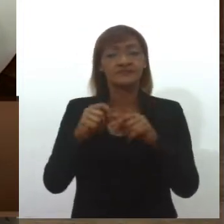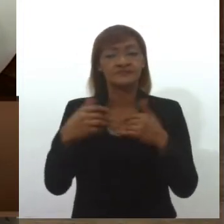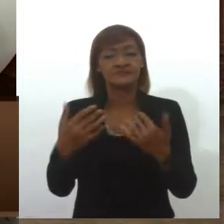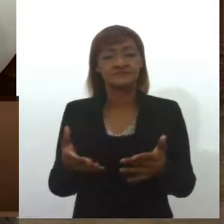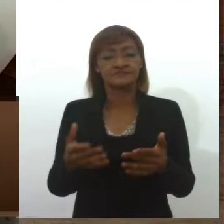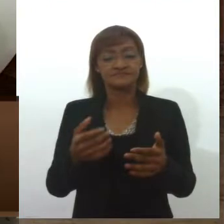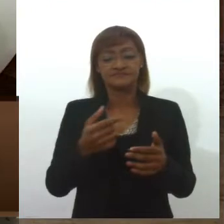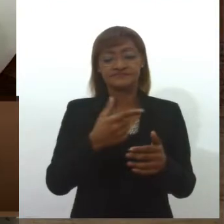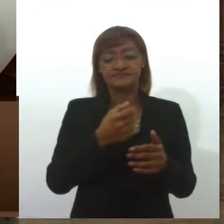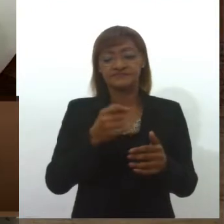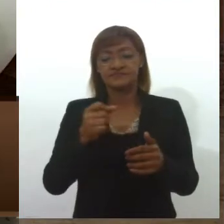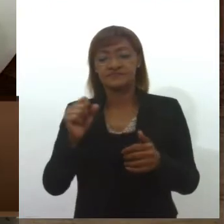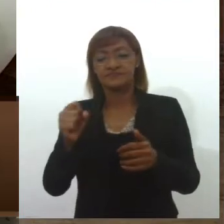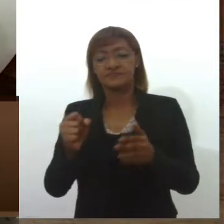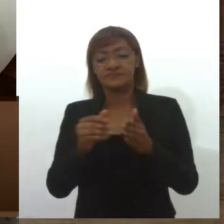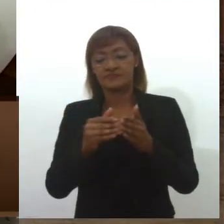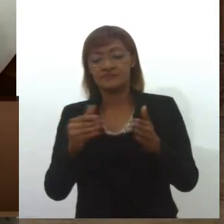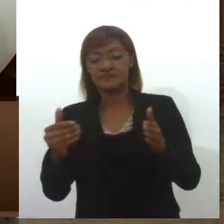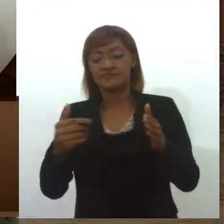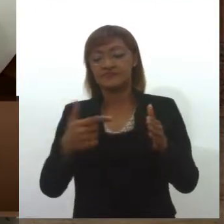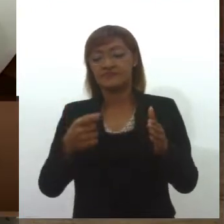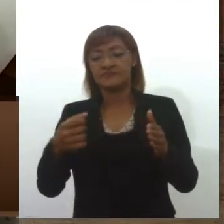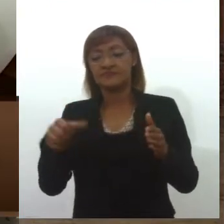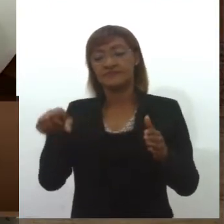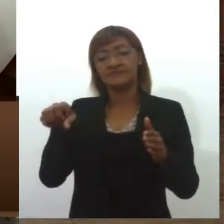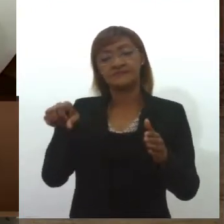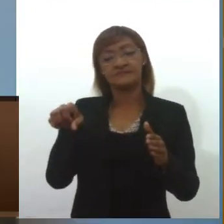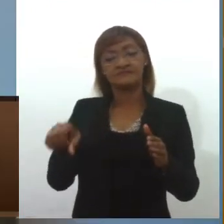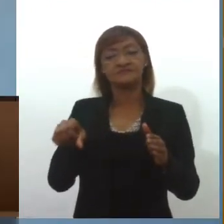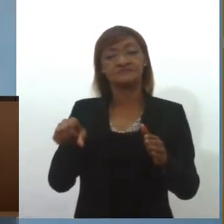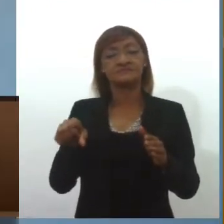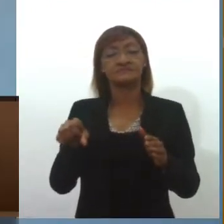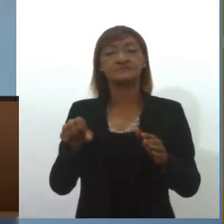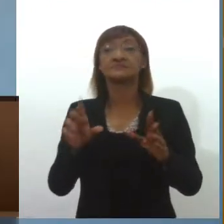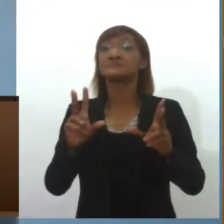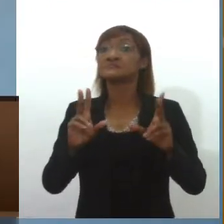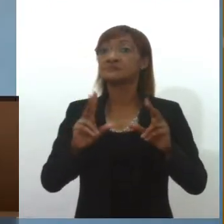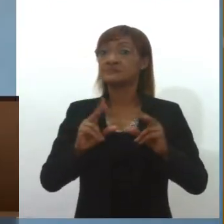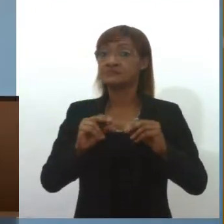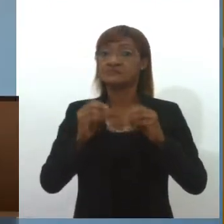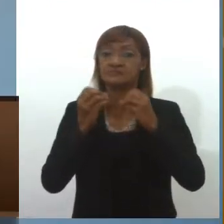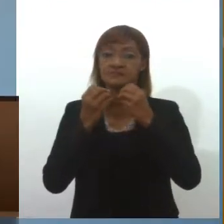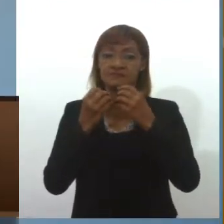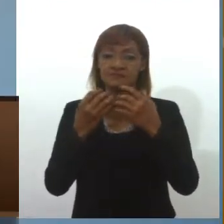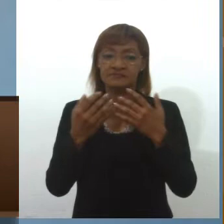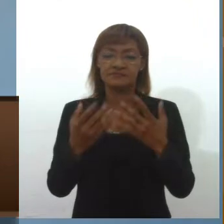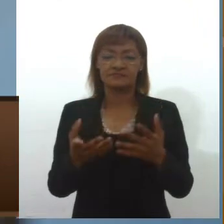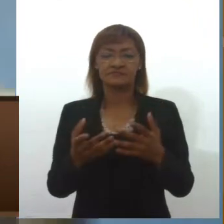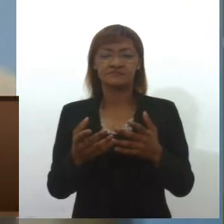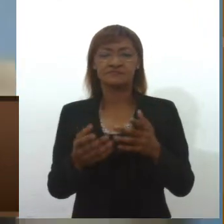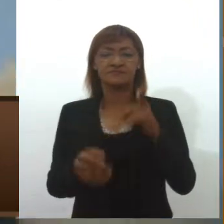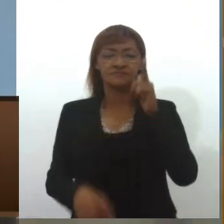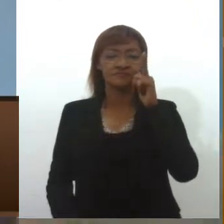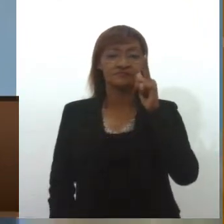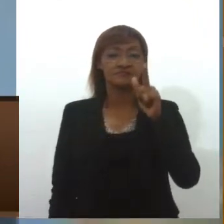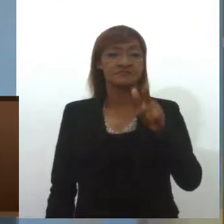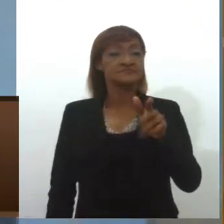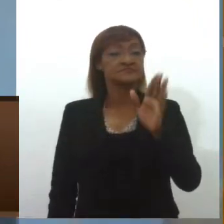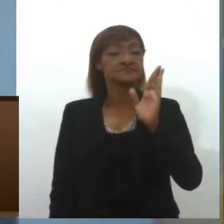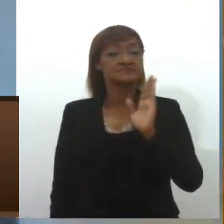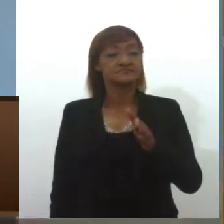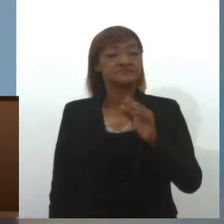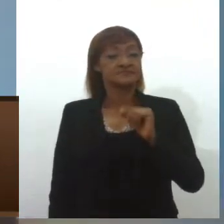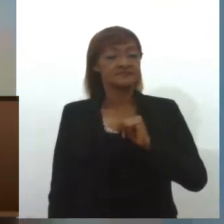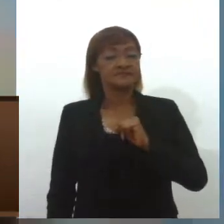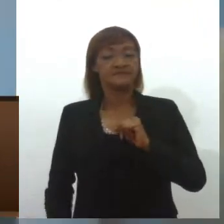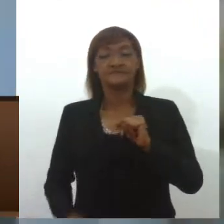2009, até que foi bem recebido, entre aspas, pelo nosso país, até que a gente conseguiu se controlar relativamente bem melhor a outras